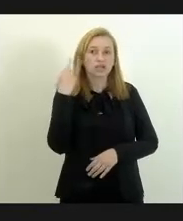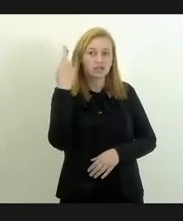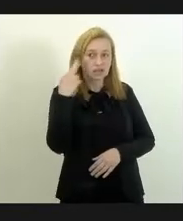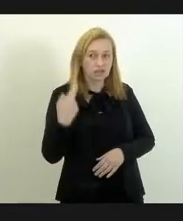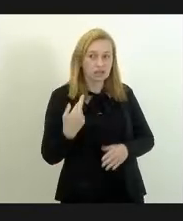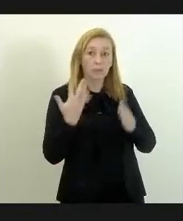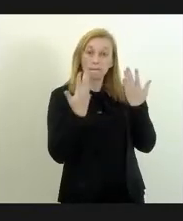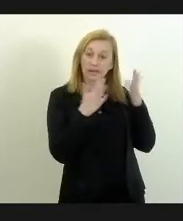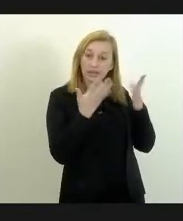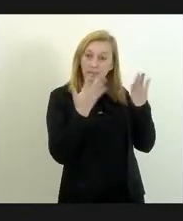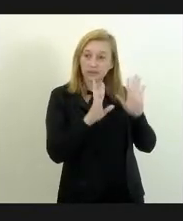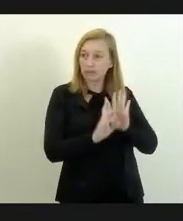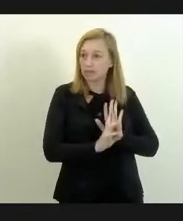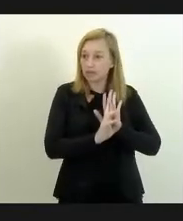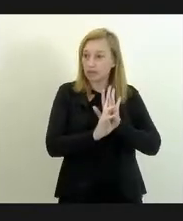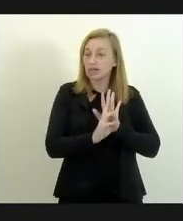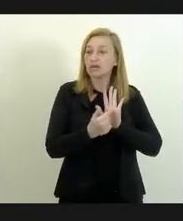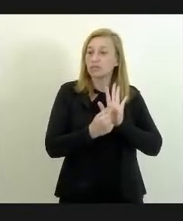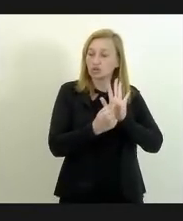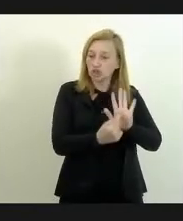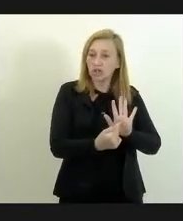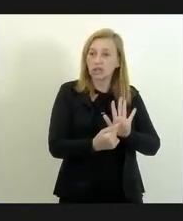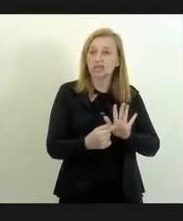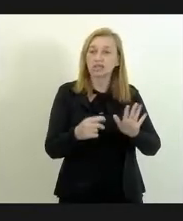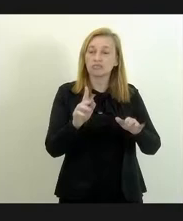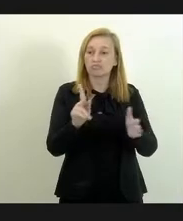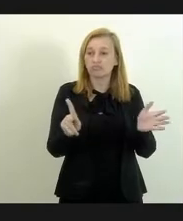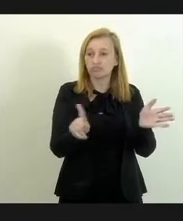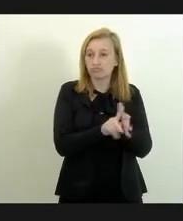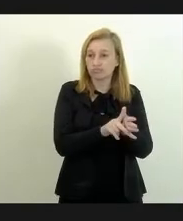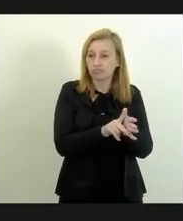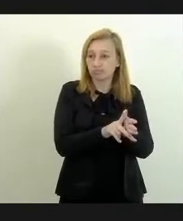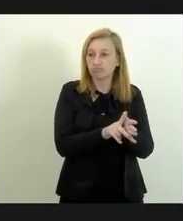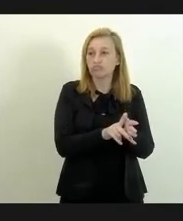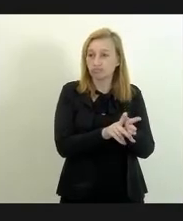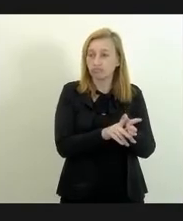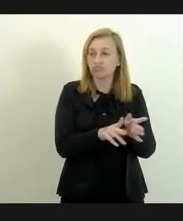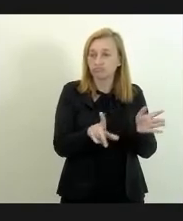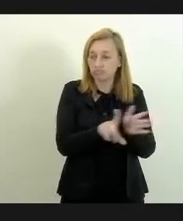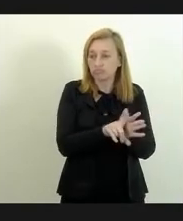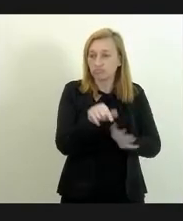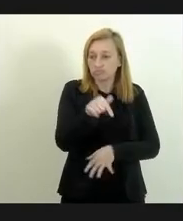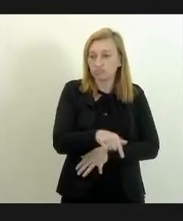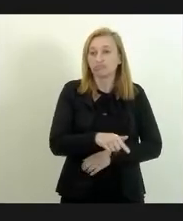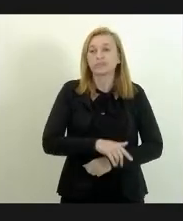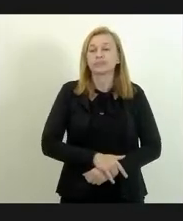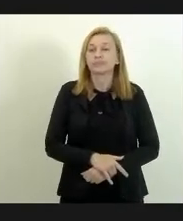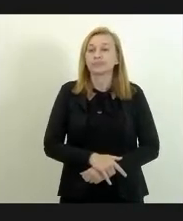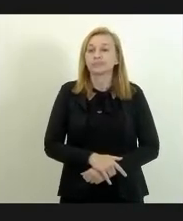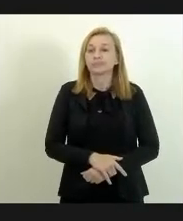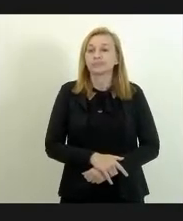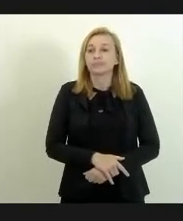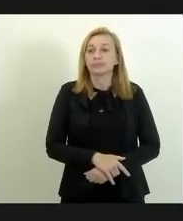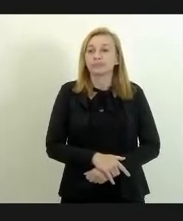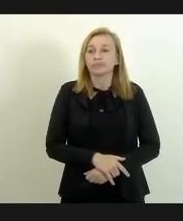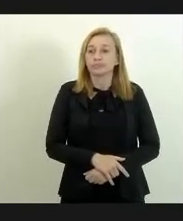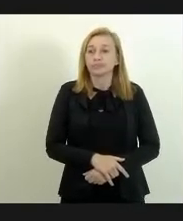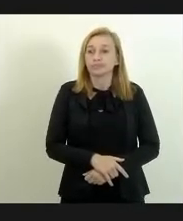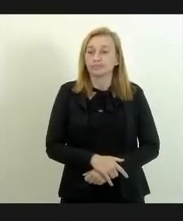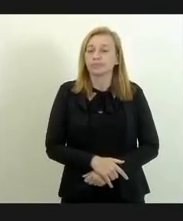apresentar esse projeto de lei aqui no Parlamento Fluminense. Falar